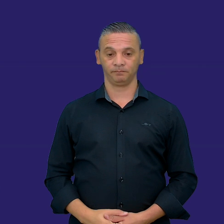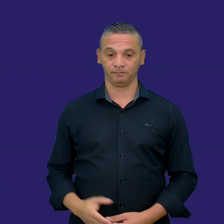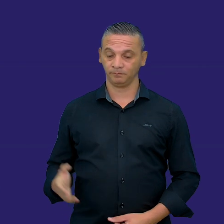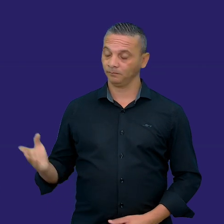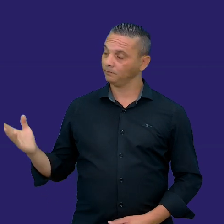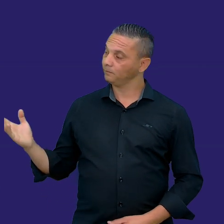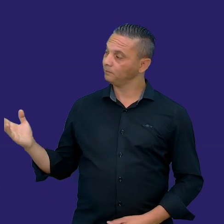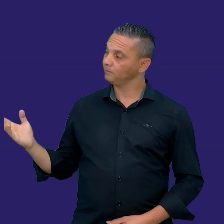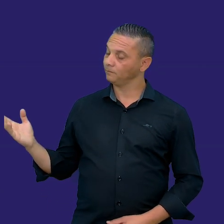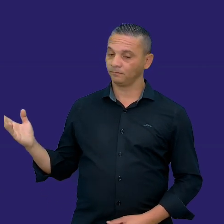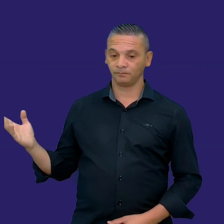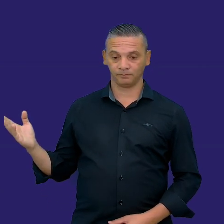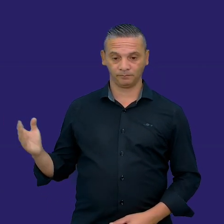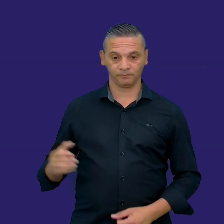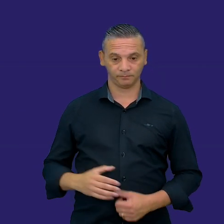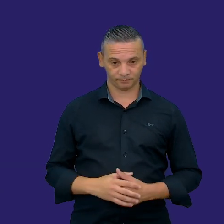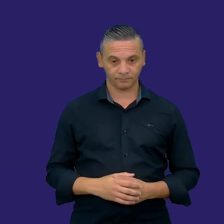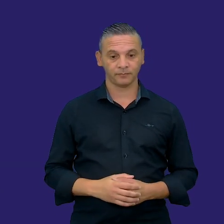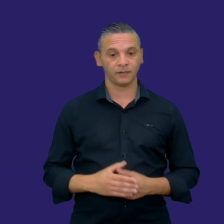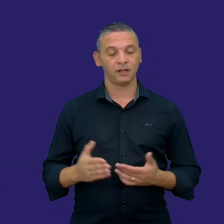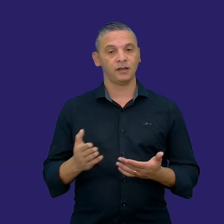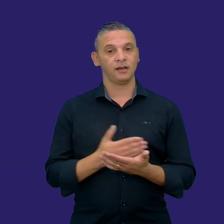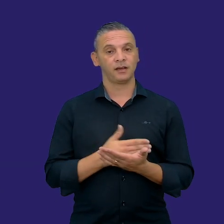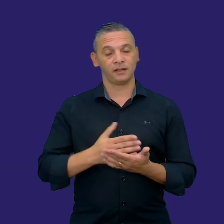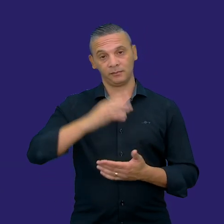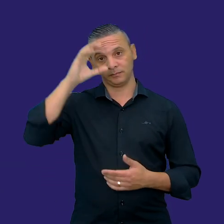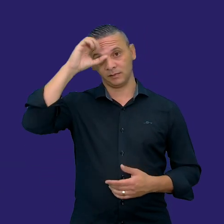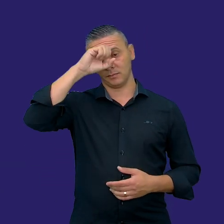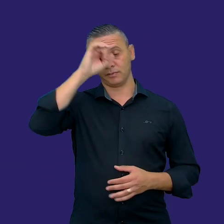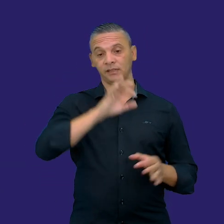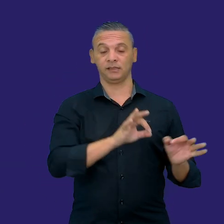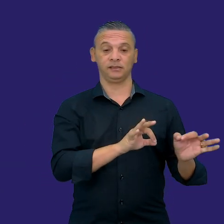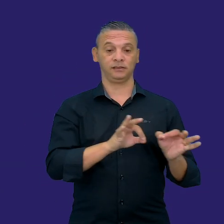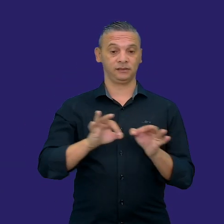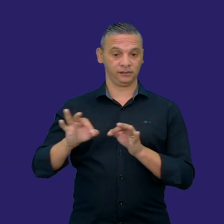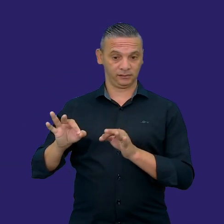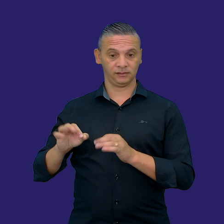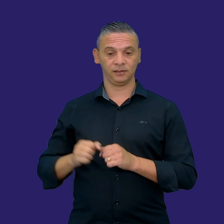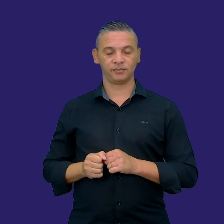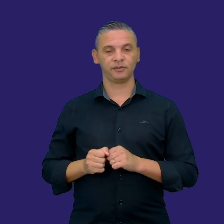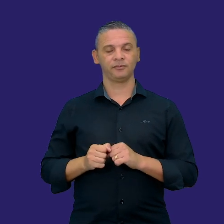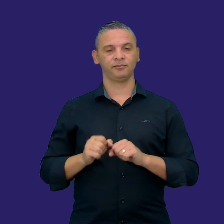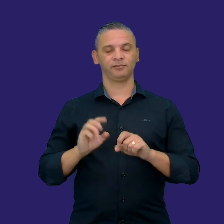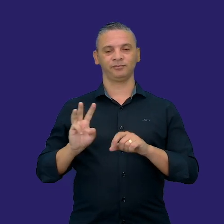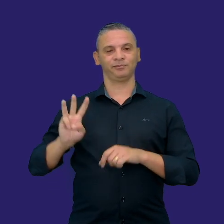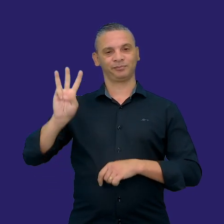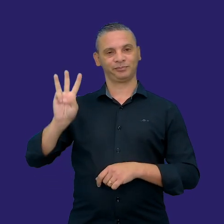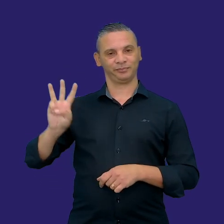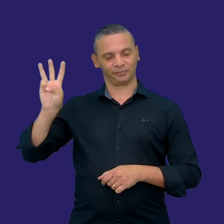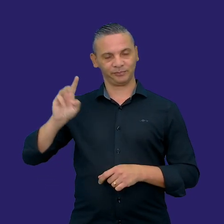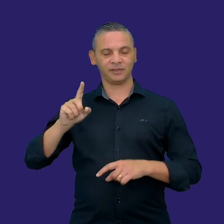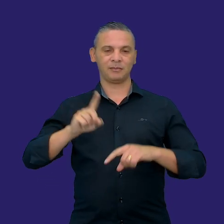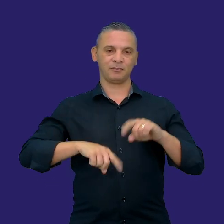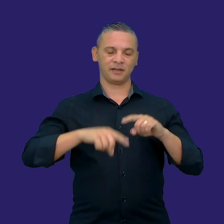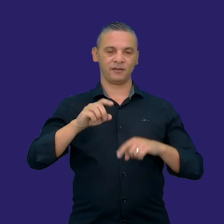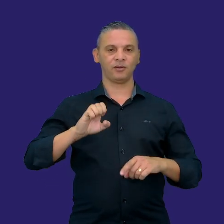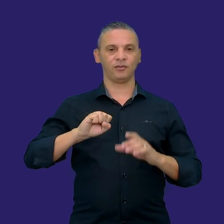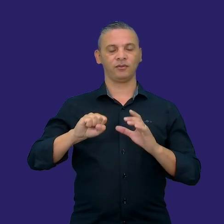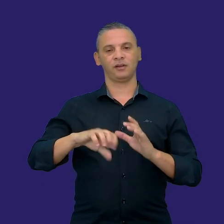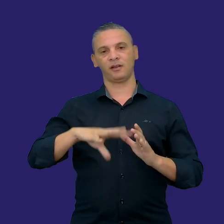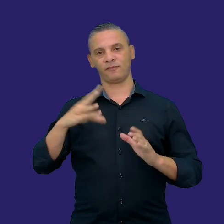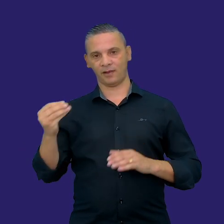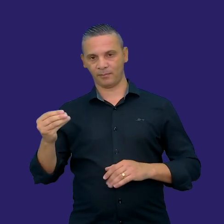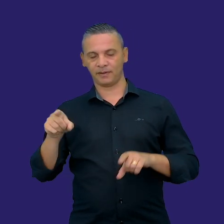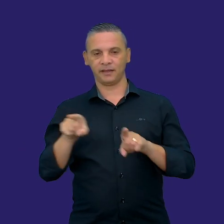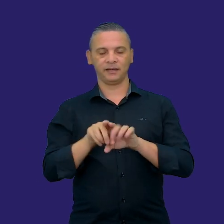Bom, nós temos à disposição o caderno Aprender Sempre, né? Ele está no site do Materiais da IFAP. É interessante que